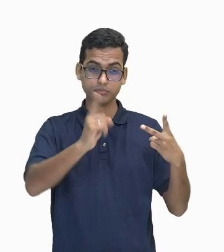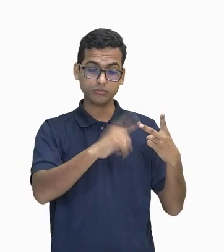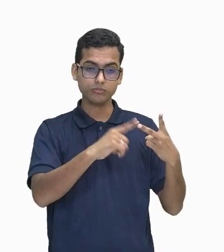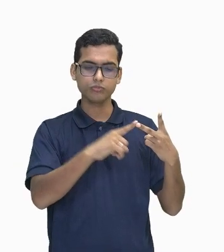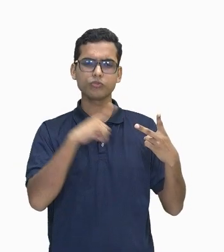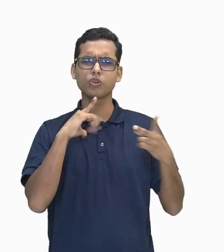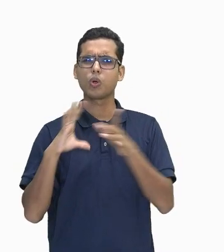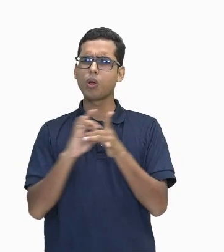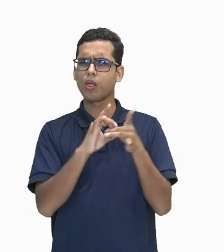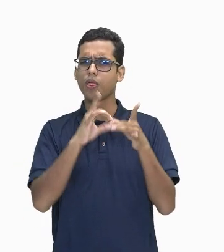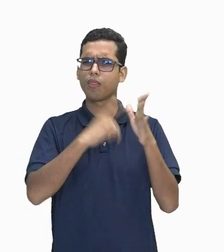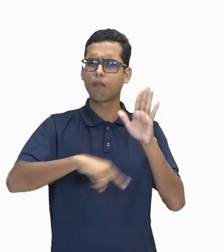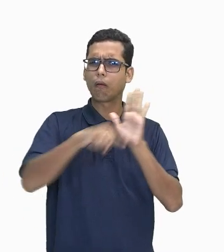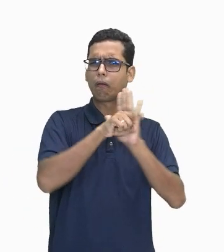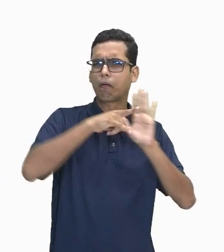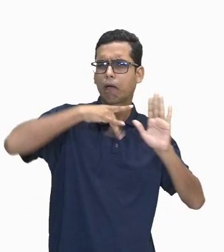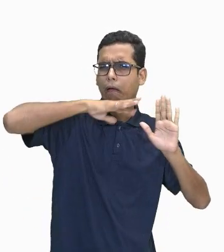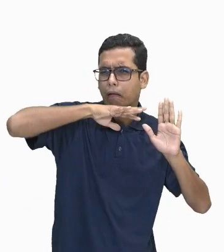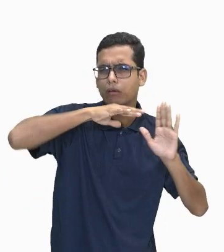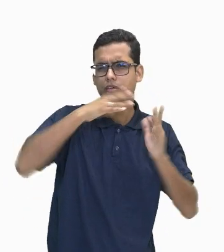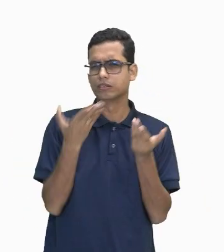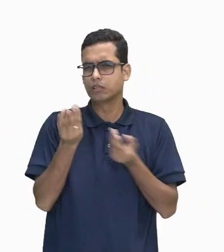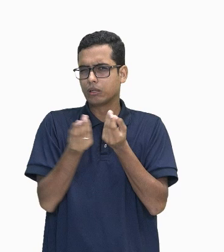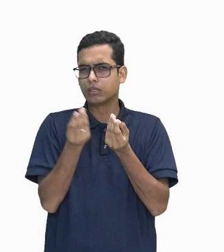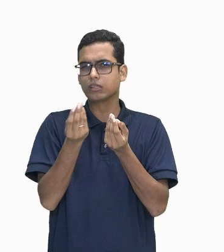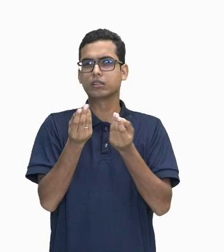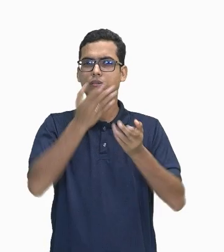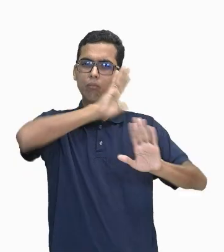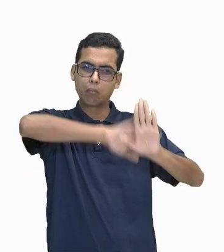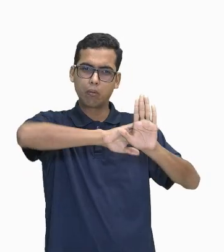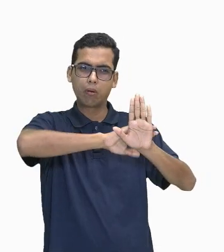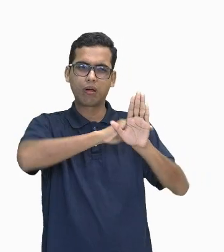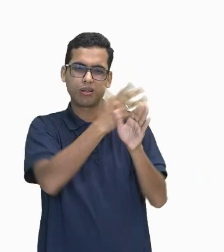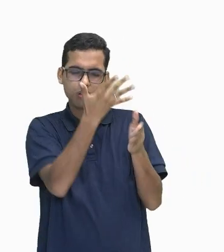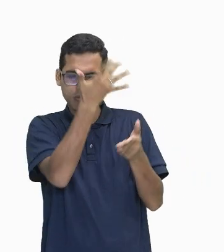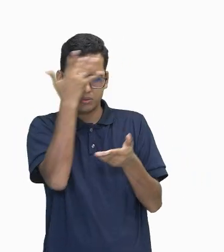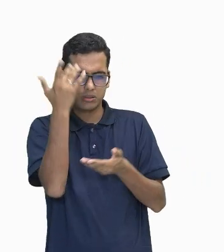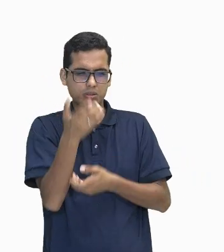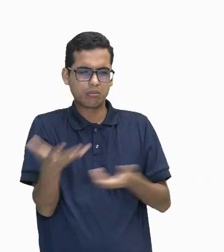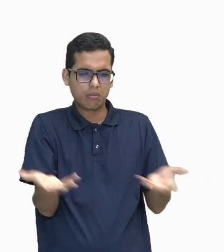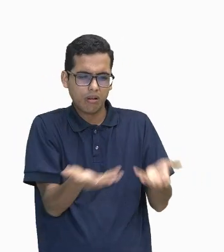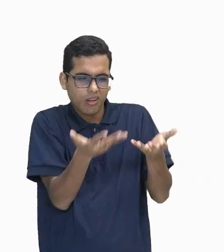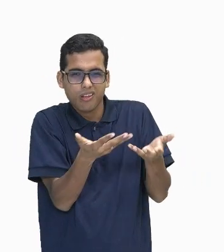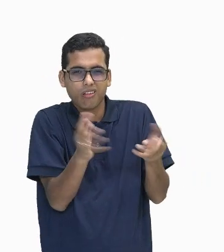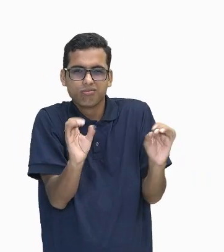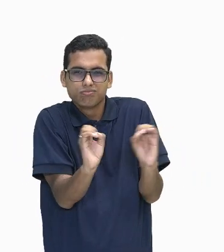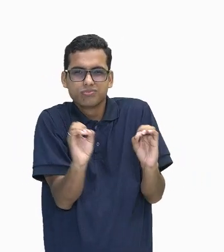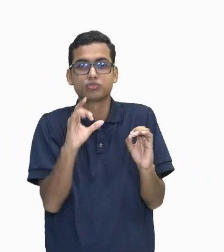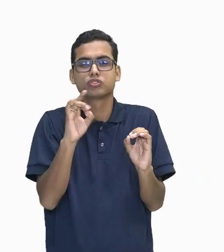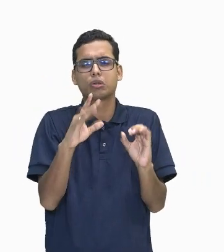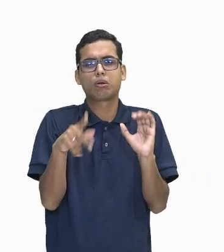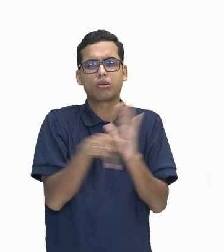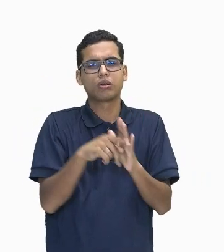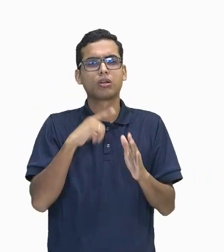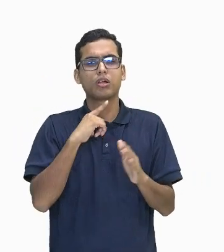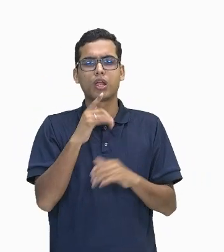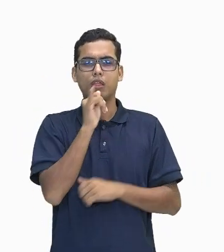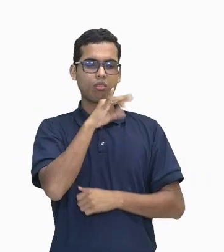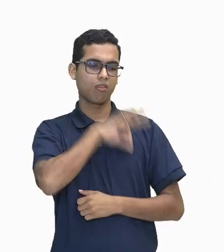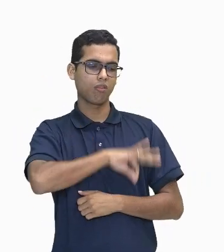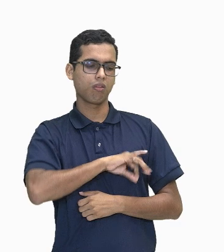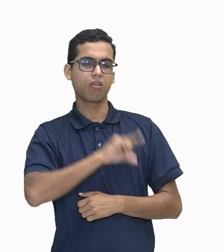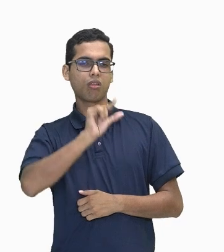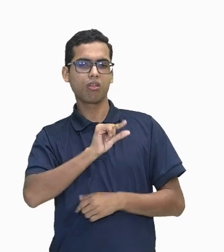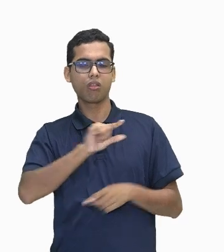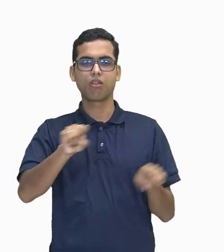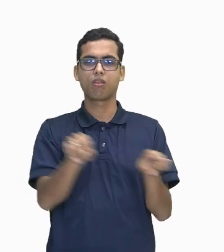vocês, como a estrutura fundiária concentrada, né, que é um problema aí que a gente observa, baixos salários, falta de apoio